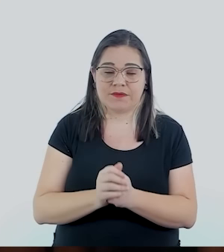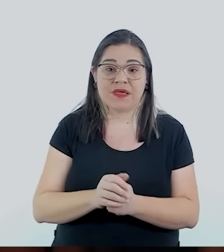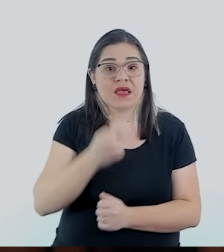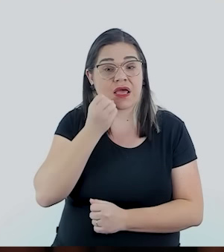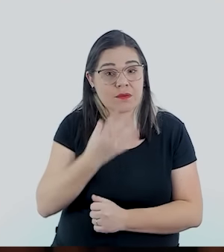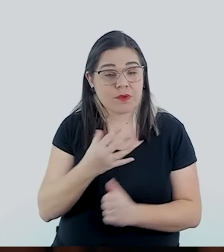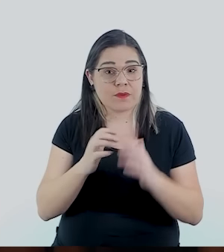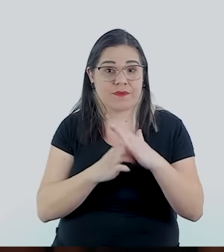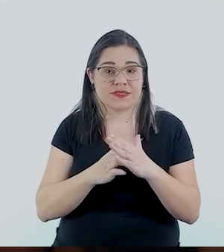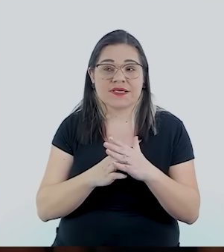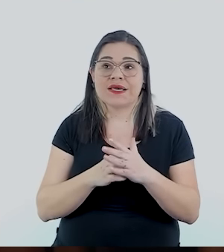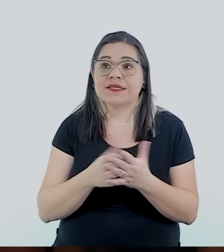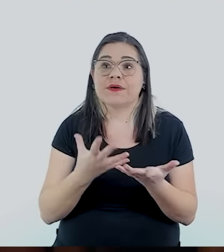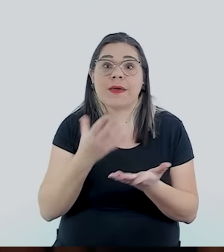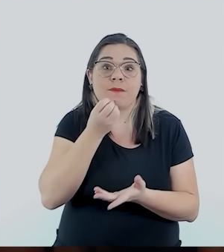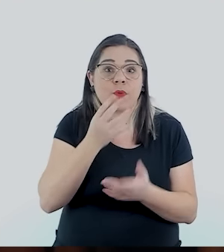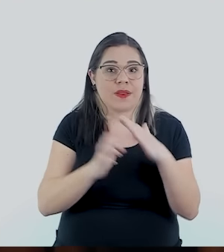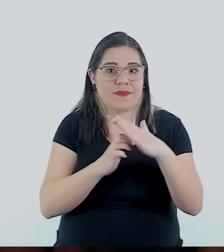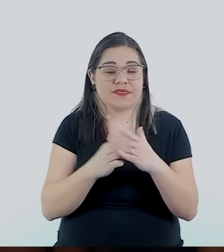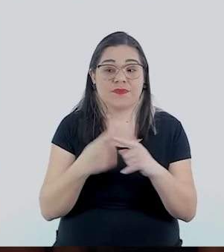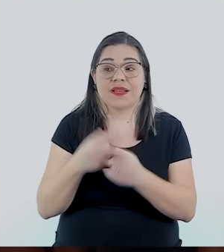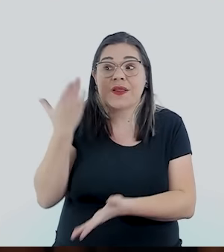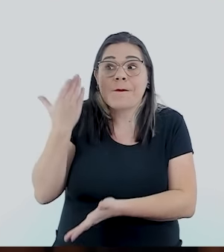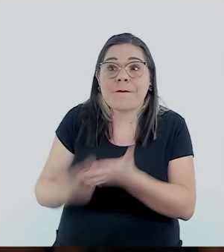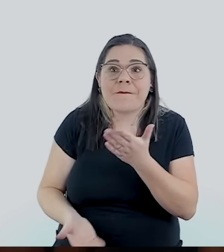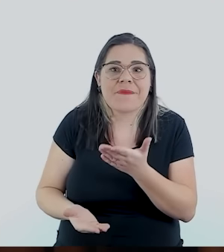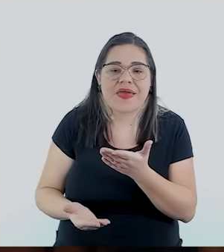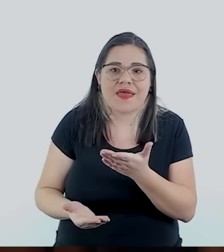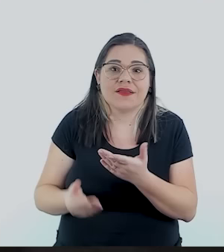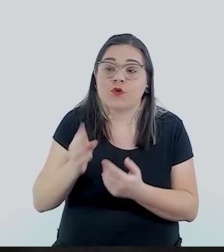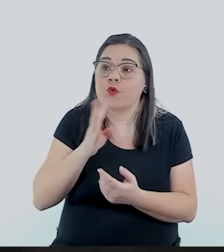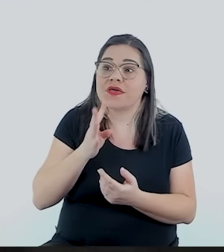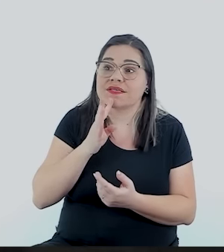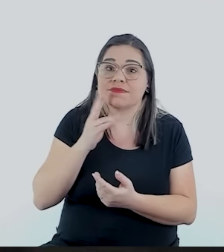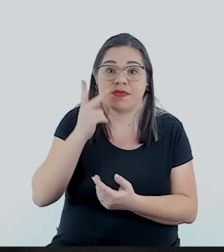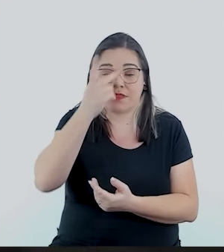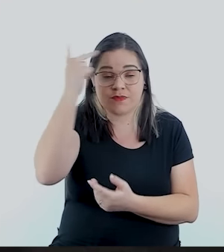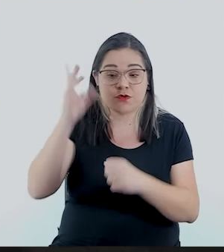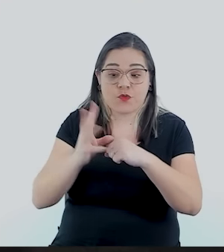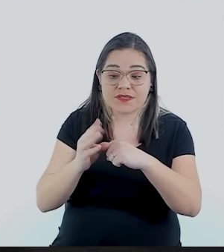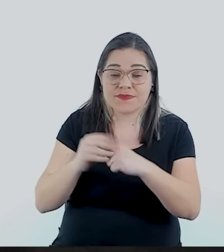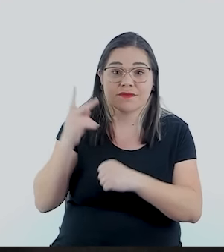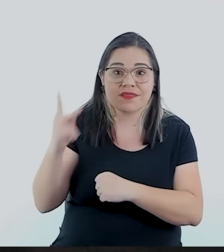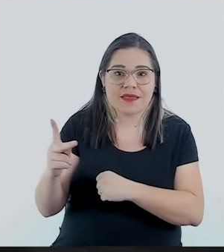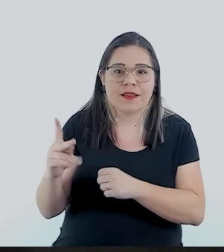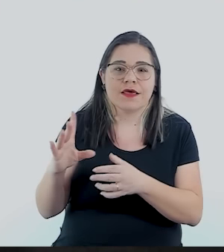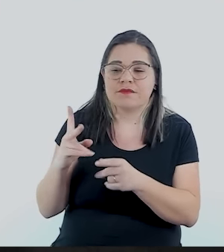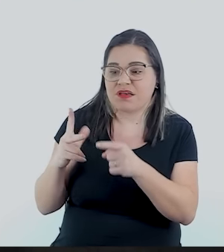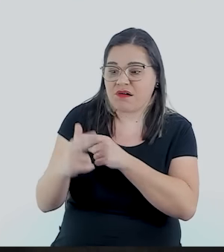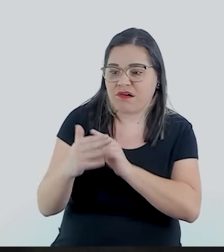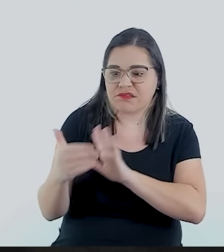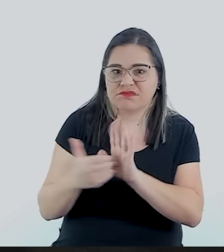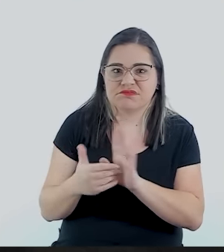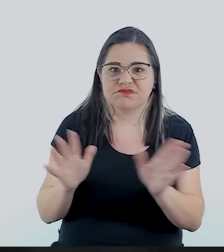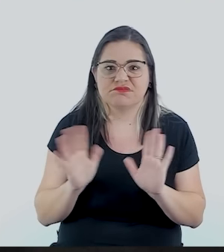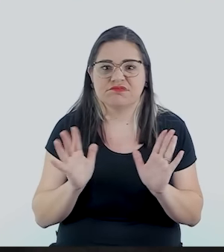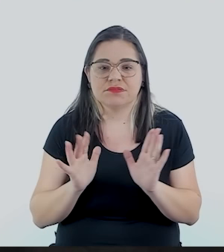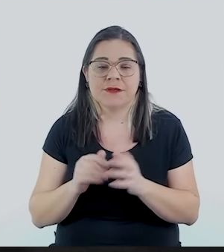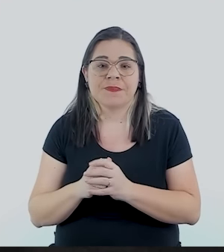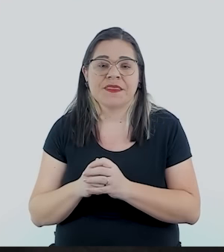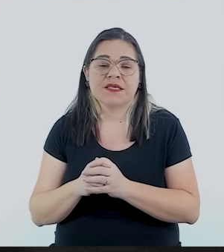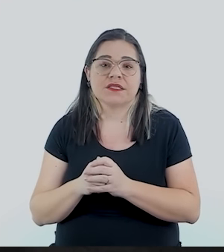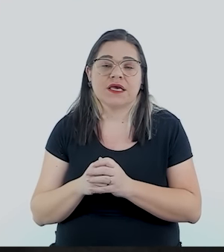empresa ela não perde todo aquele conhecimento que a pessoa tem de uma hora para outra feit examente interrompe aquele vínculo né corta o cordão né e